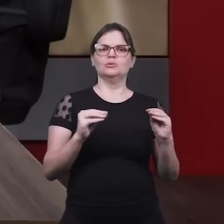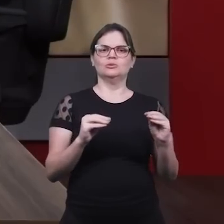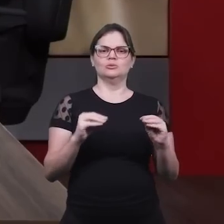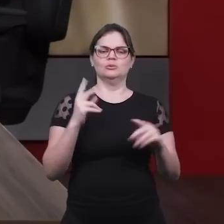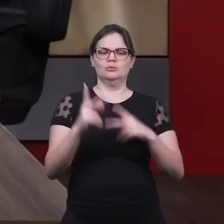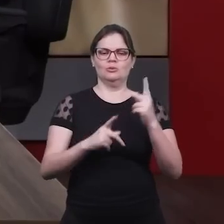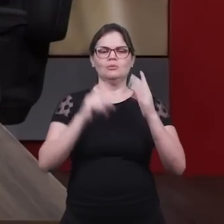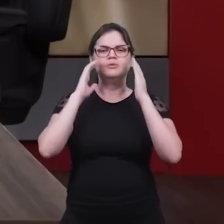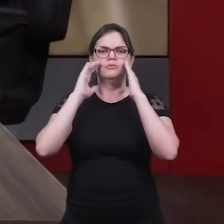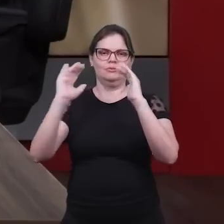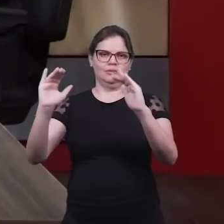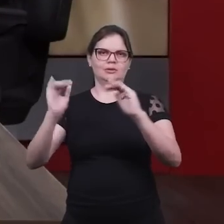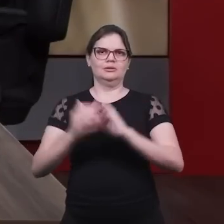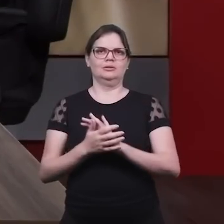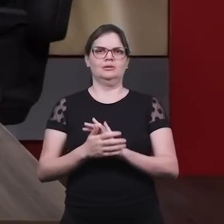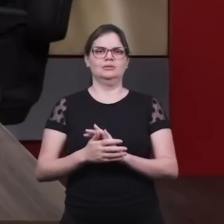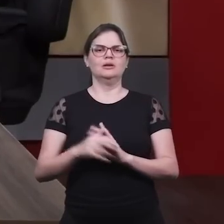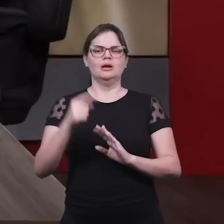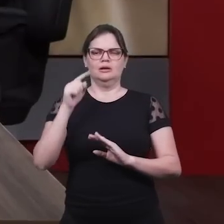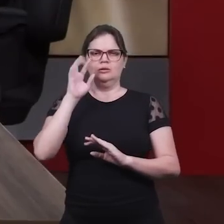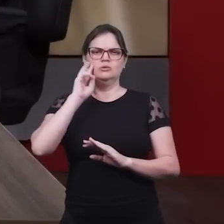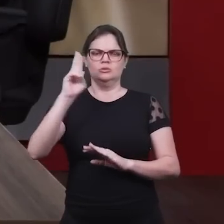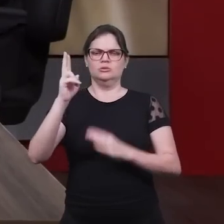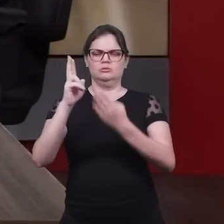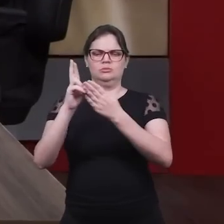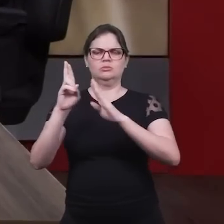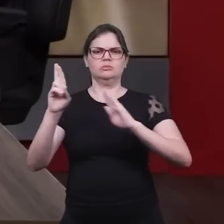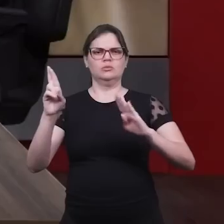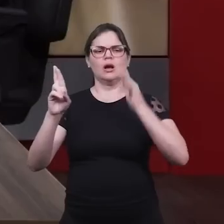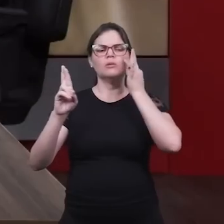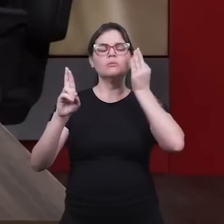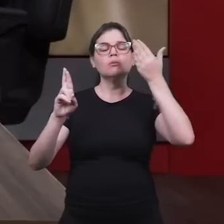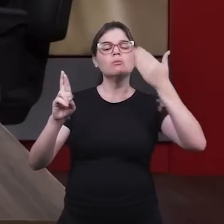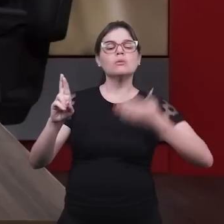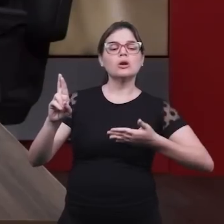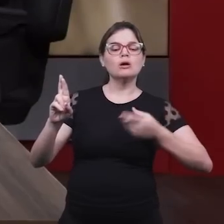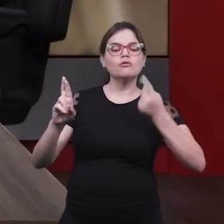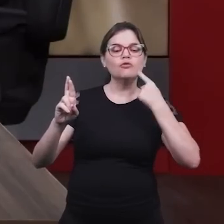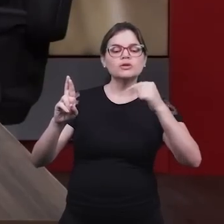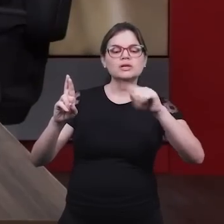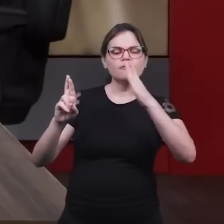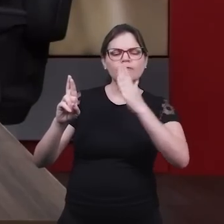o seu povo. Ele dá a promessa, ele prova